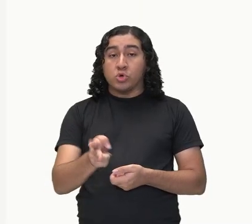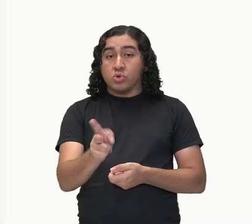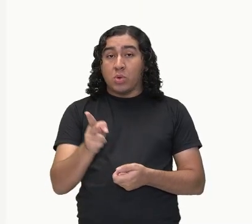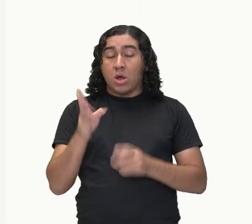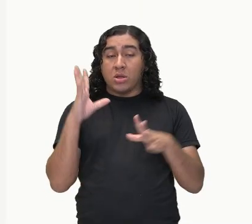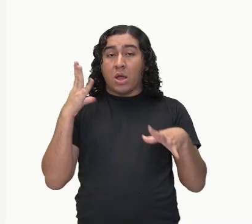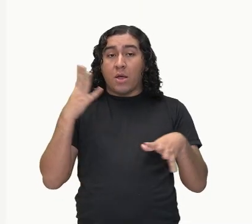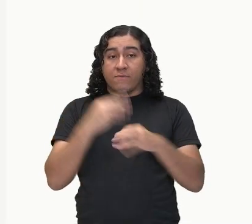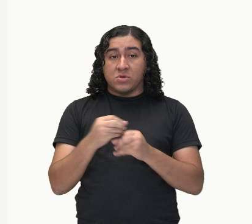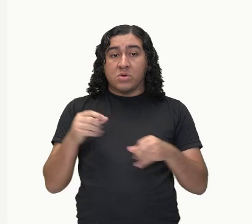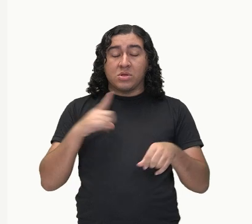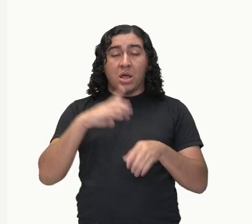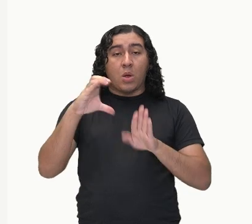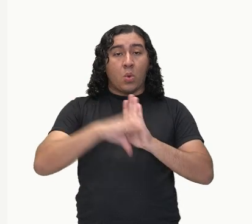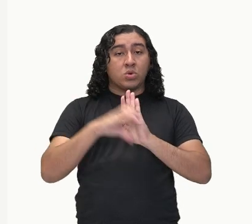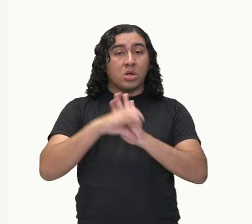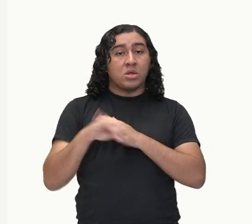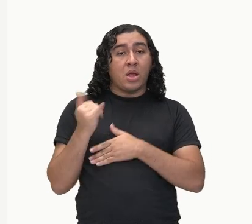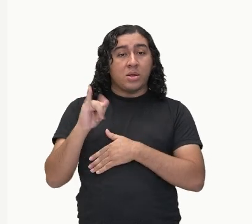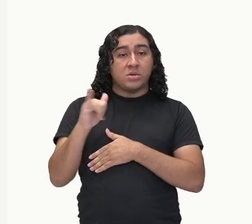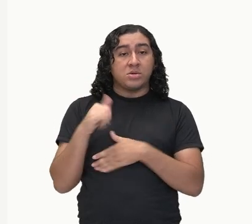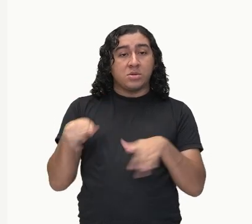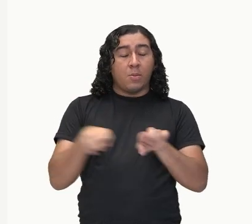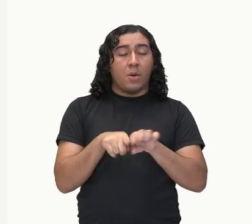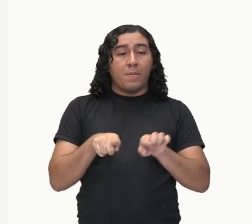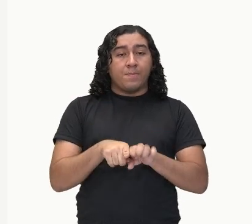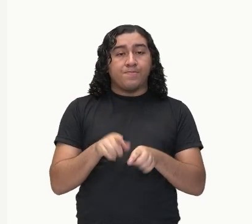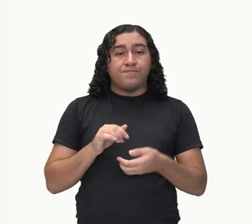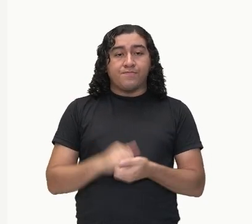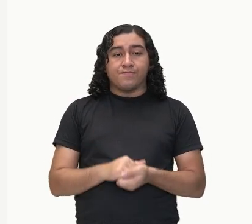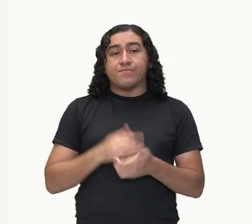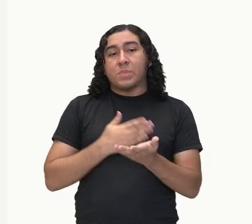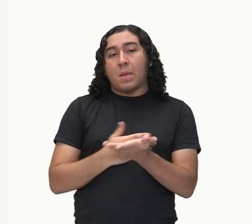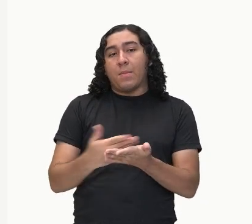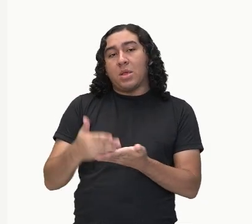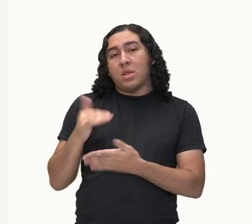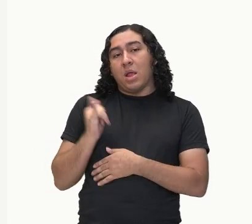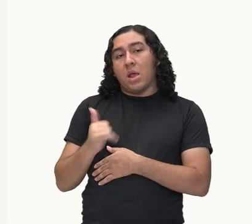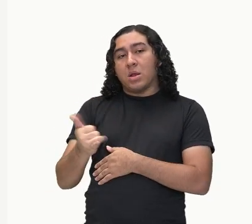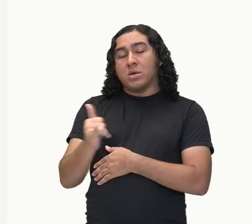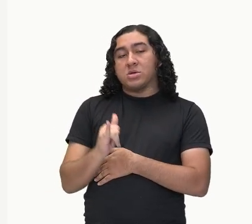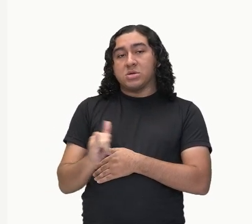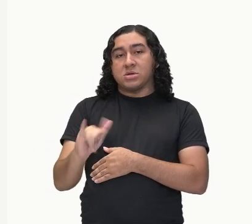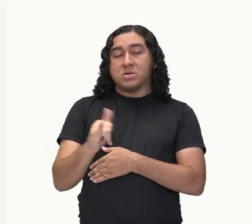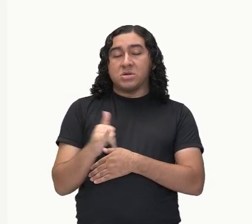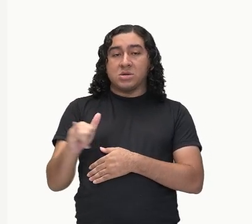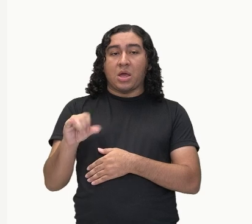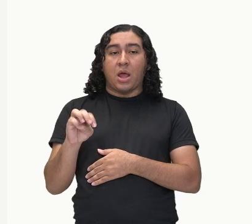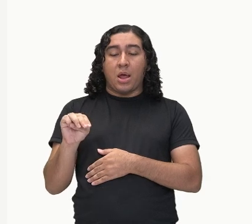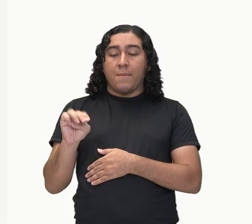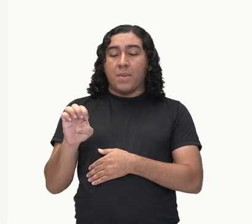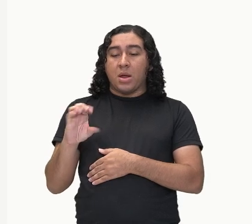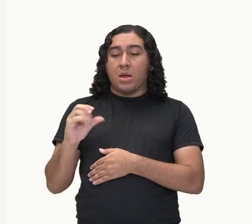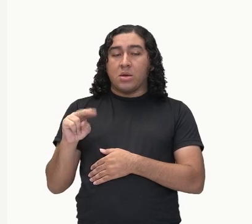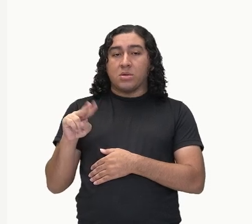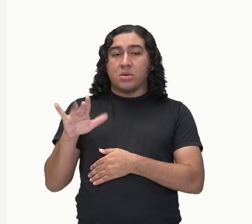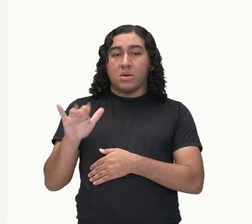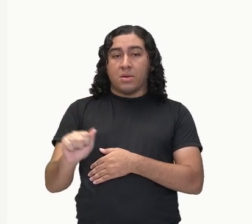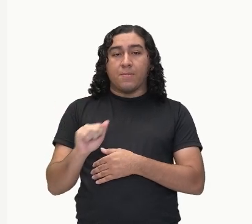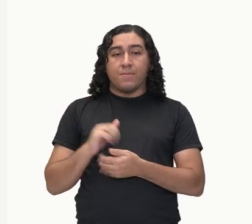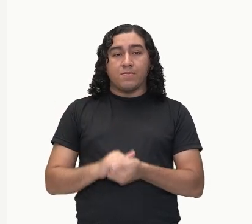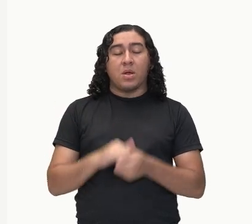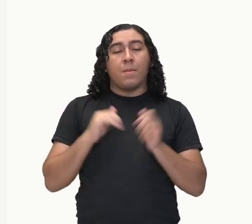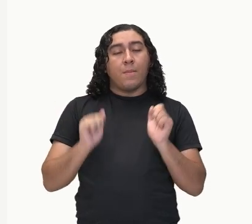Alguns conceitos de energia. A começar aí pela energia mecânica. que pode